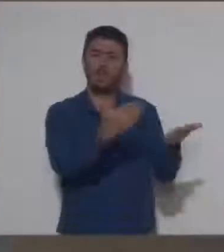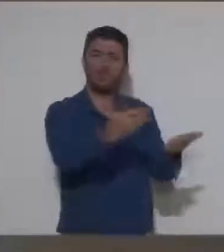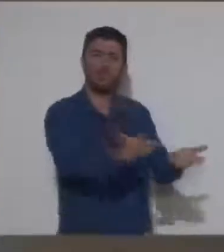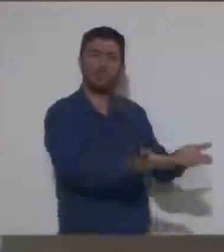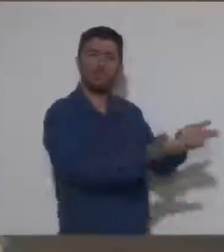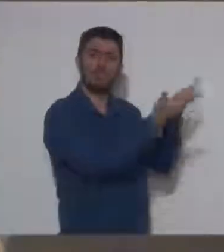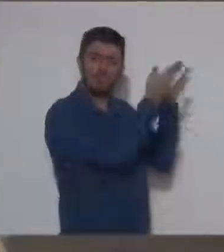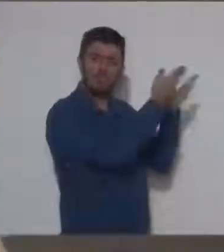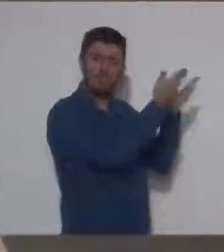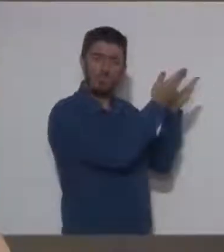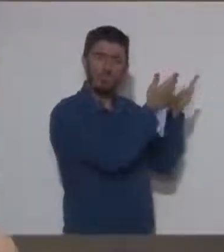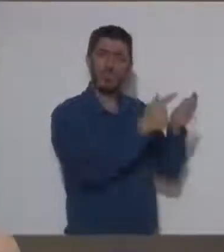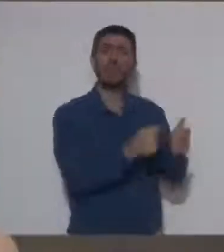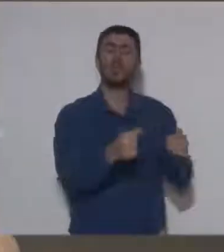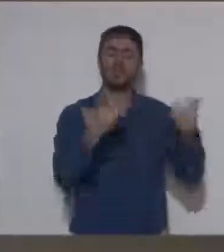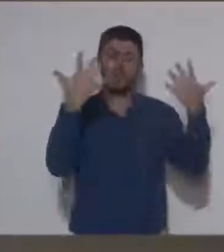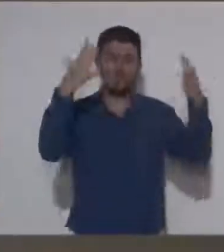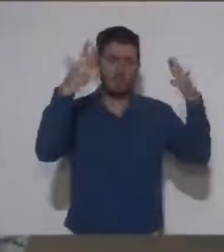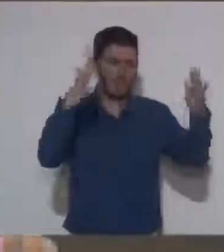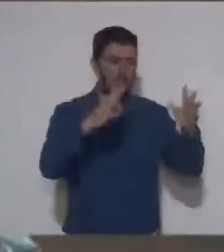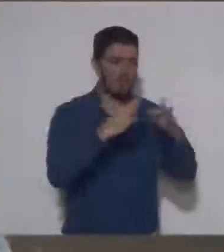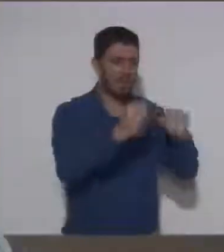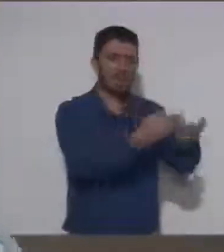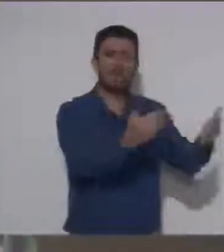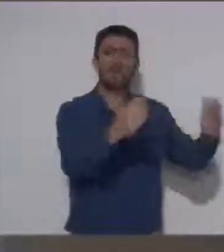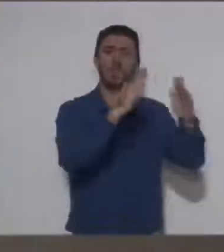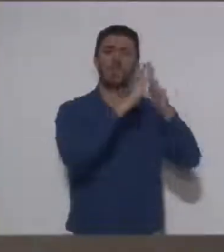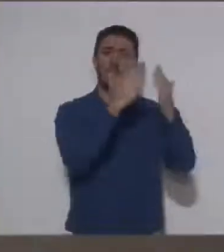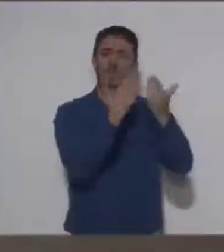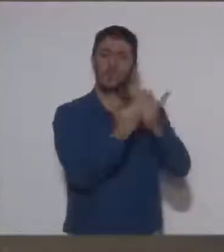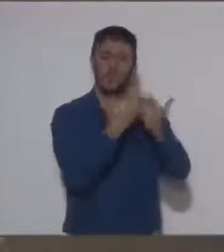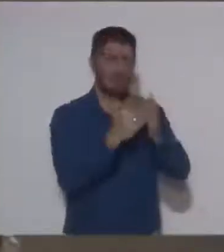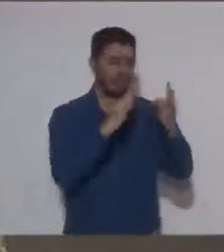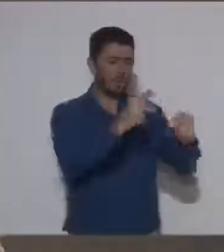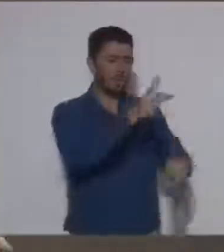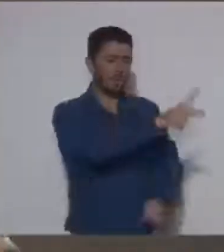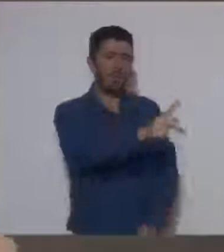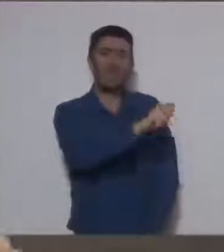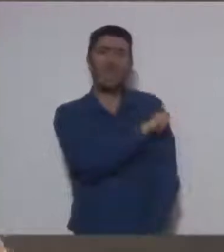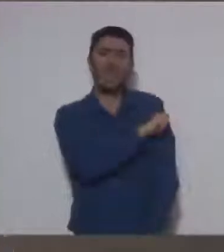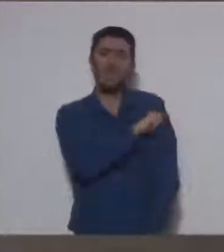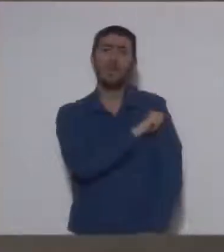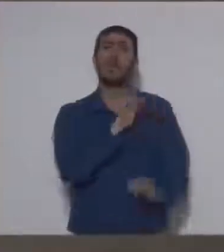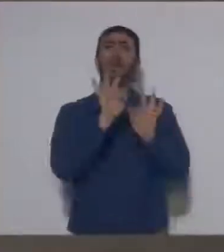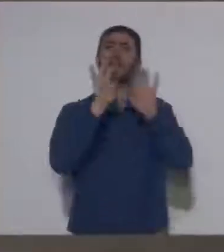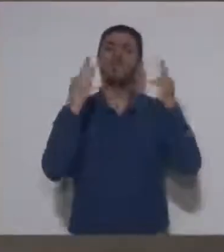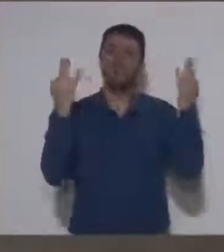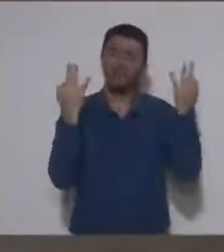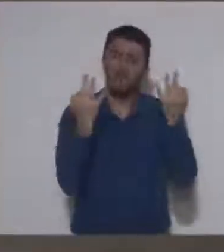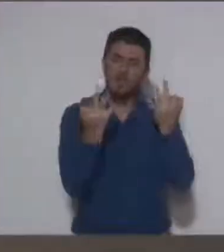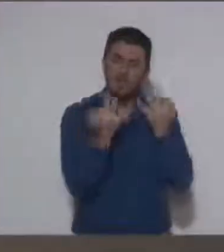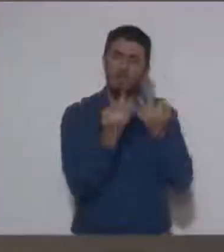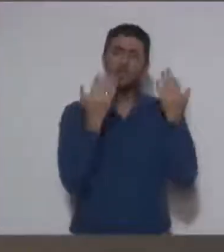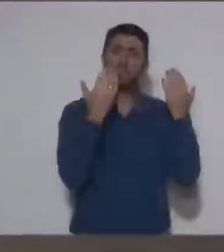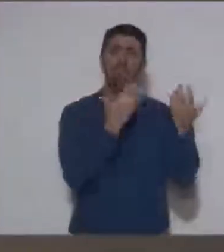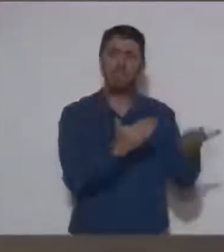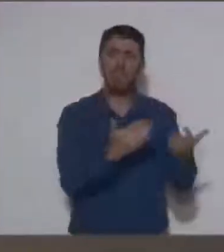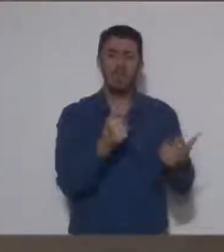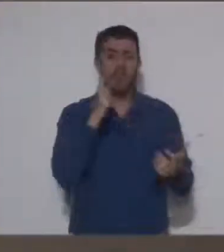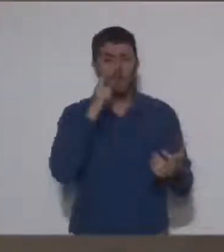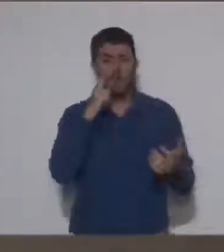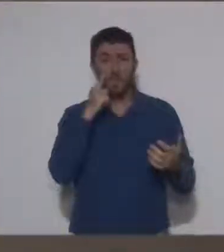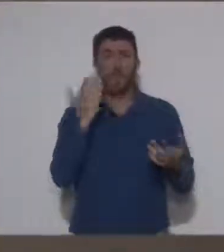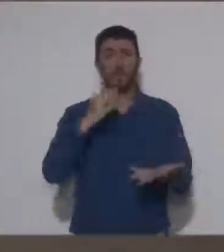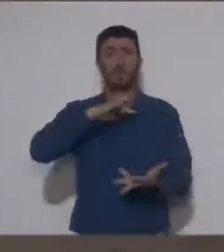para Eli, em quem eu cumprimento toda a escola, todos os professores e os familiares também, não é? Nesse mundo que a gente vê tantas pessoas e tantos